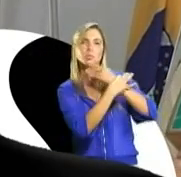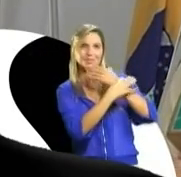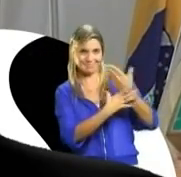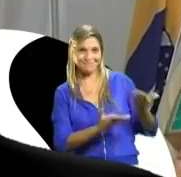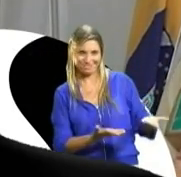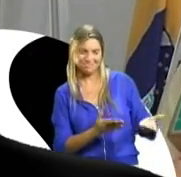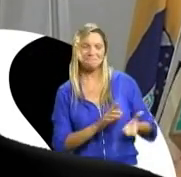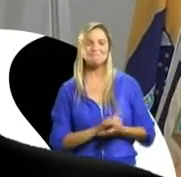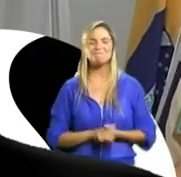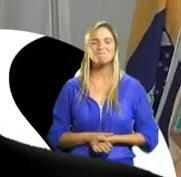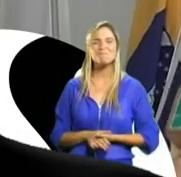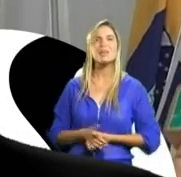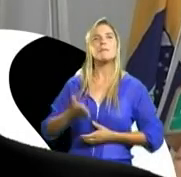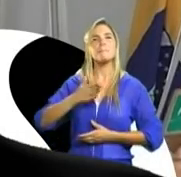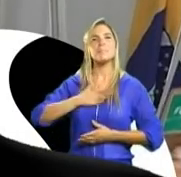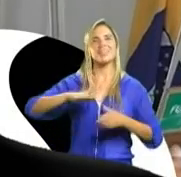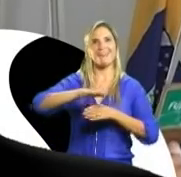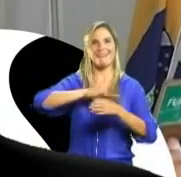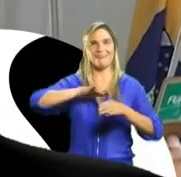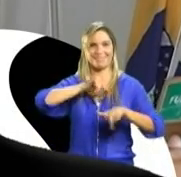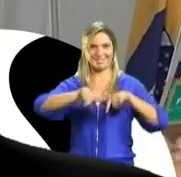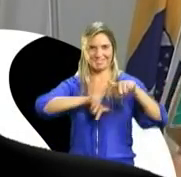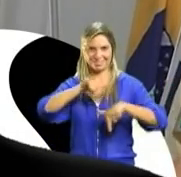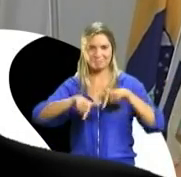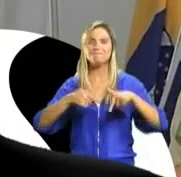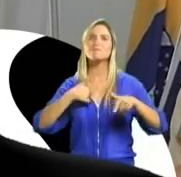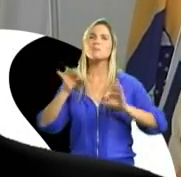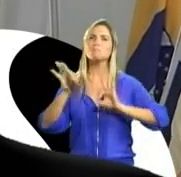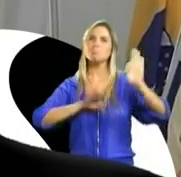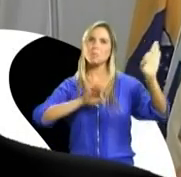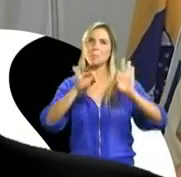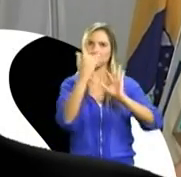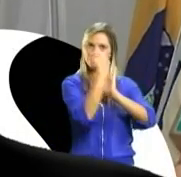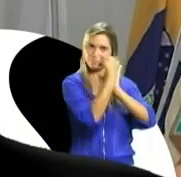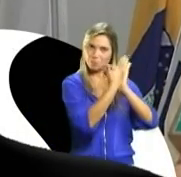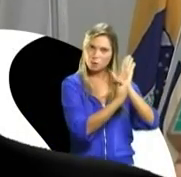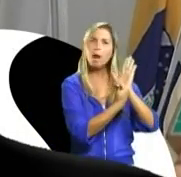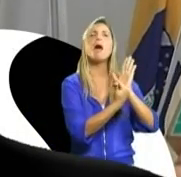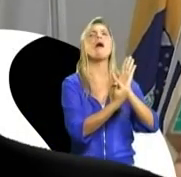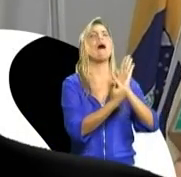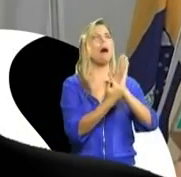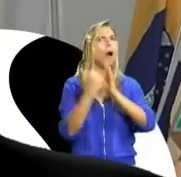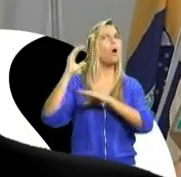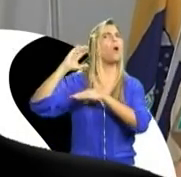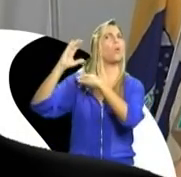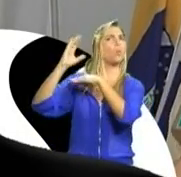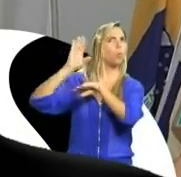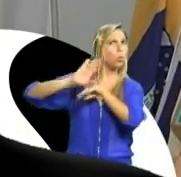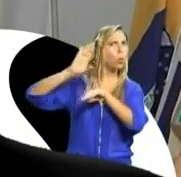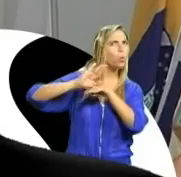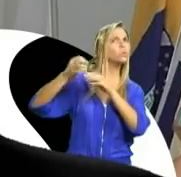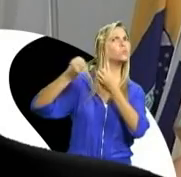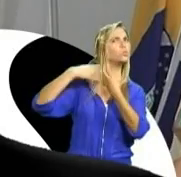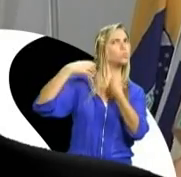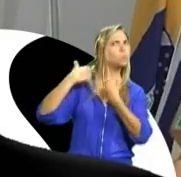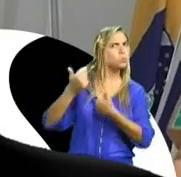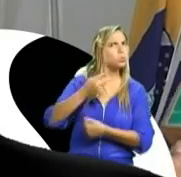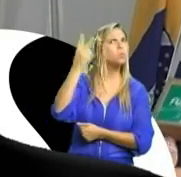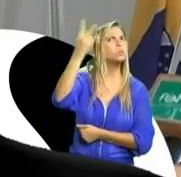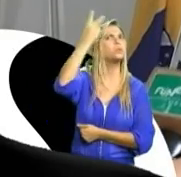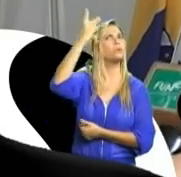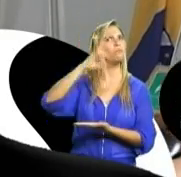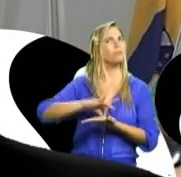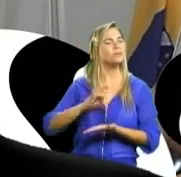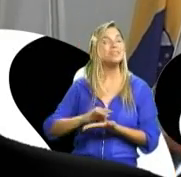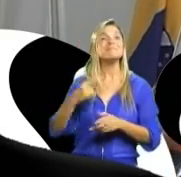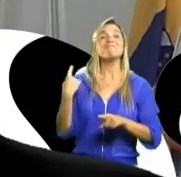área de trabalho, eu tenho um projeto social, esse curso veio a calhar e muito, porque, como já falei, Nova Serrana, por sofrer nessa questão